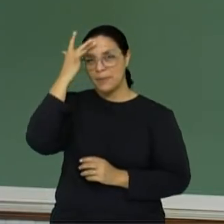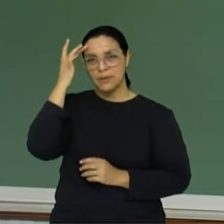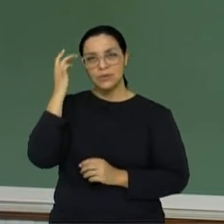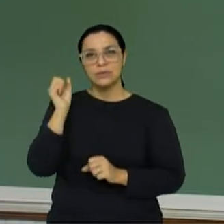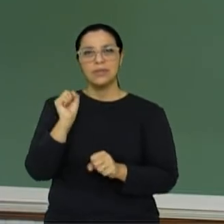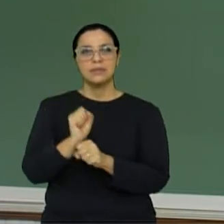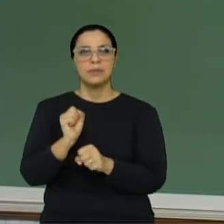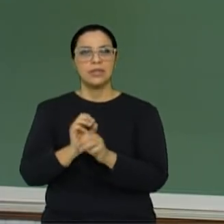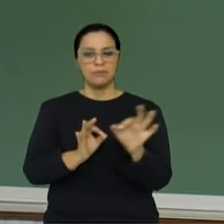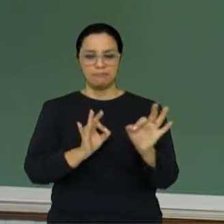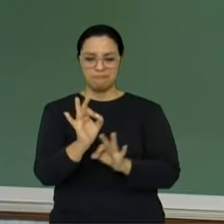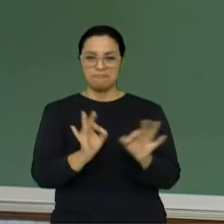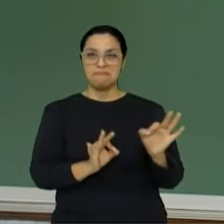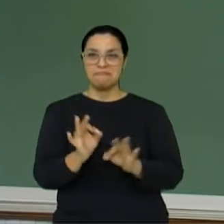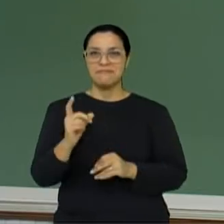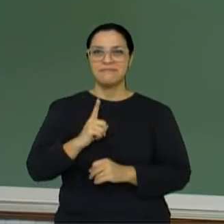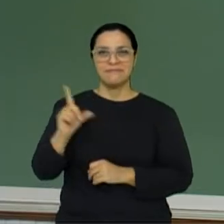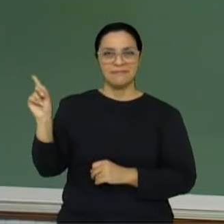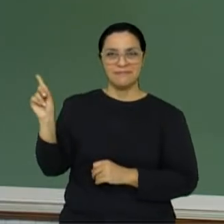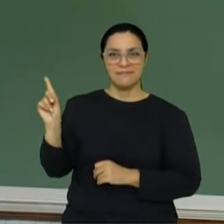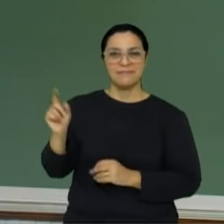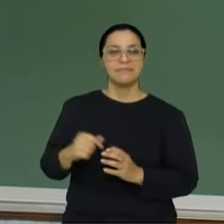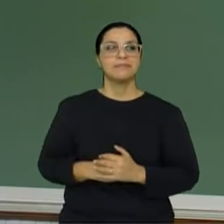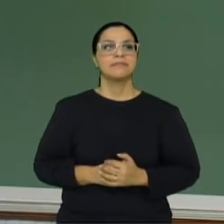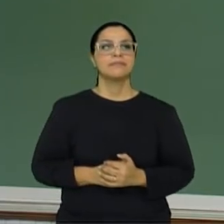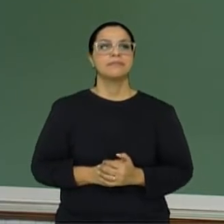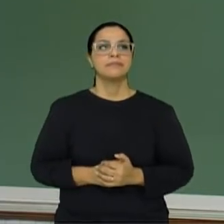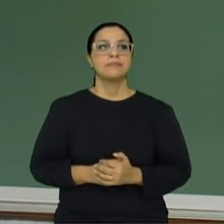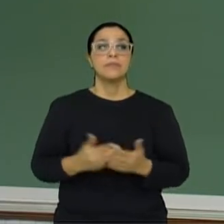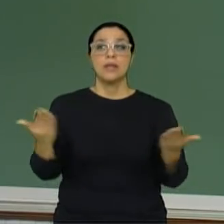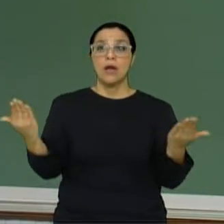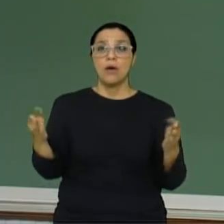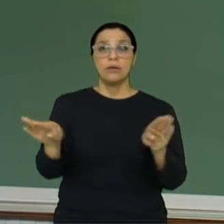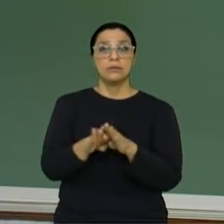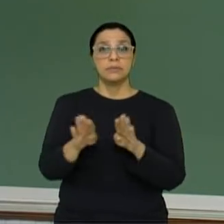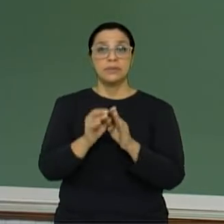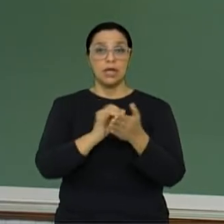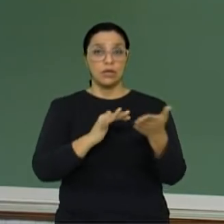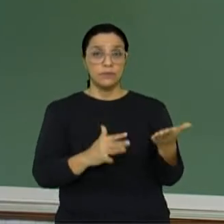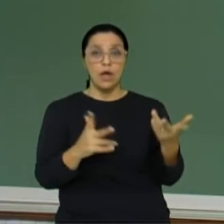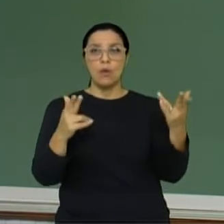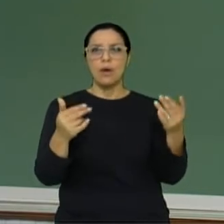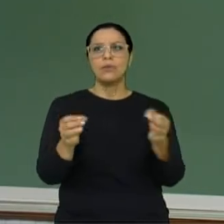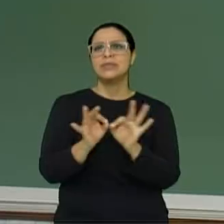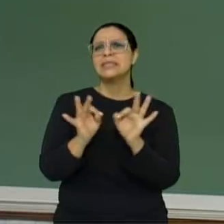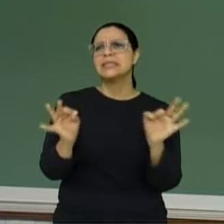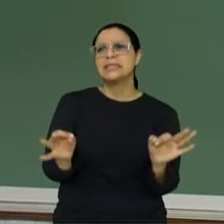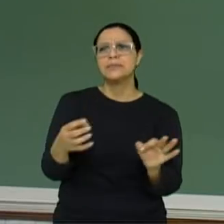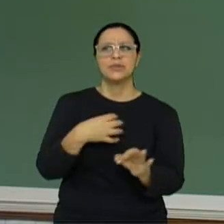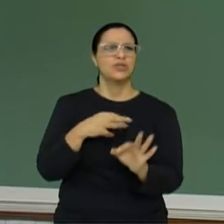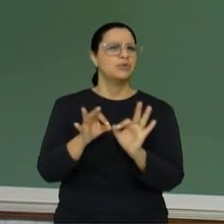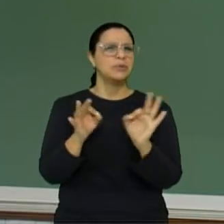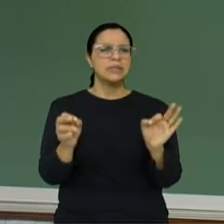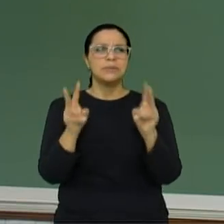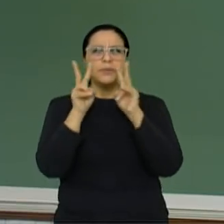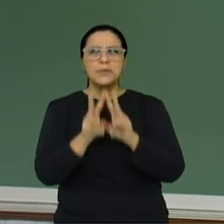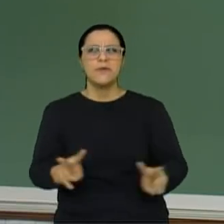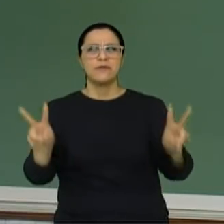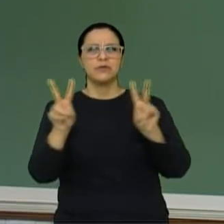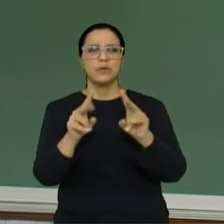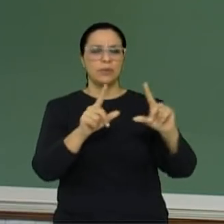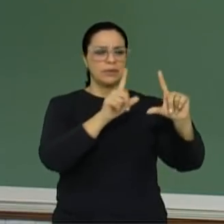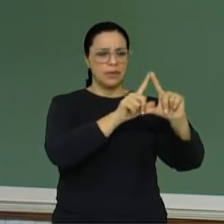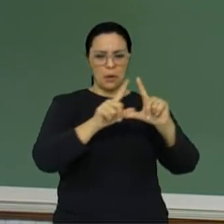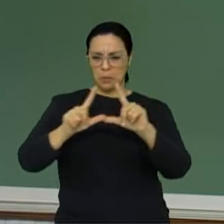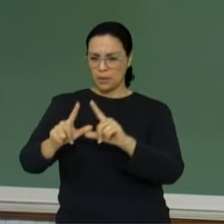provavelmente foi ele que fez essas medidas, né? Beleza? Então esse exercício também é um dos mais simples, né? É fácil enxergar quais são os 2